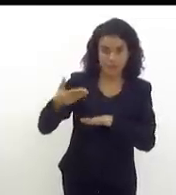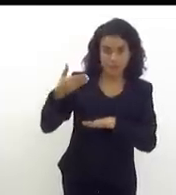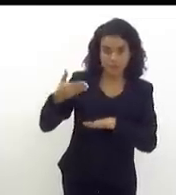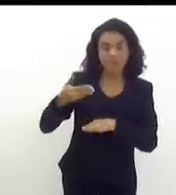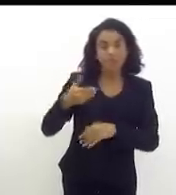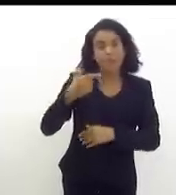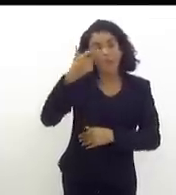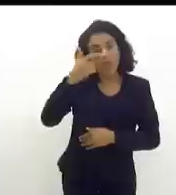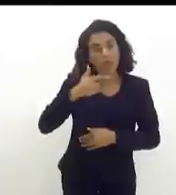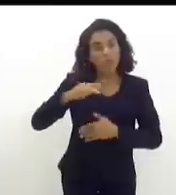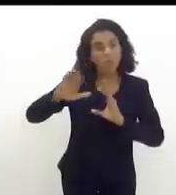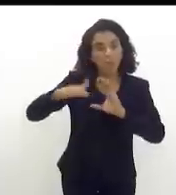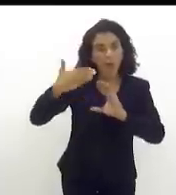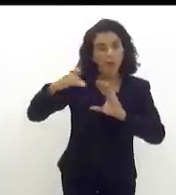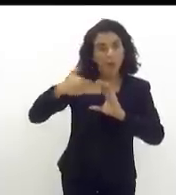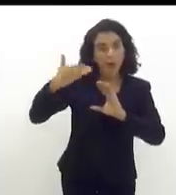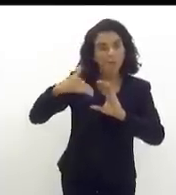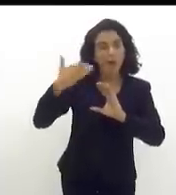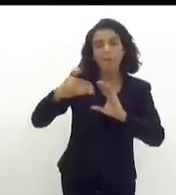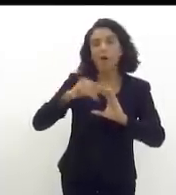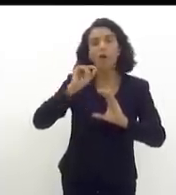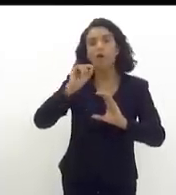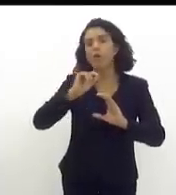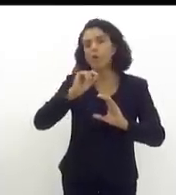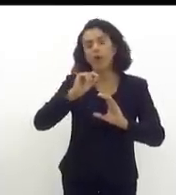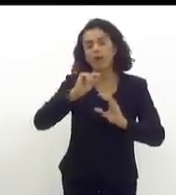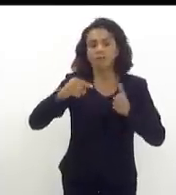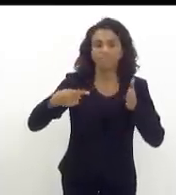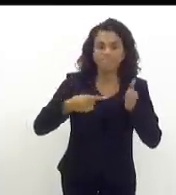qual eu recebi diversas denúncias